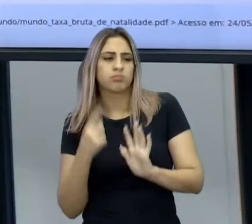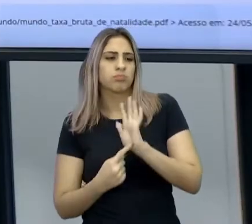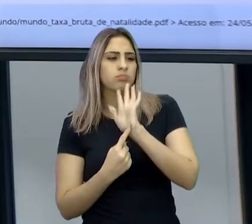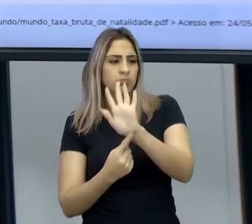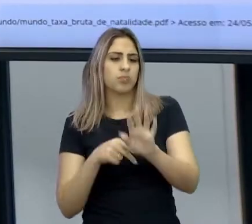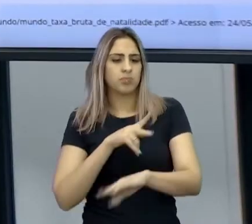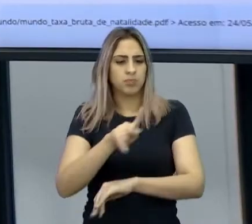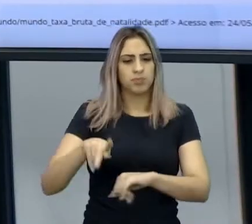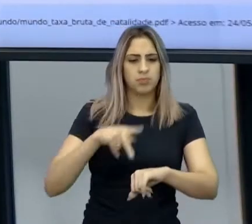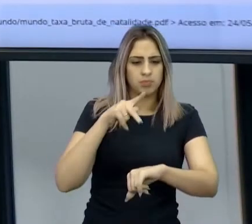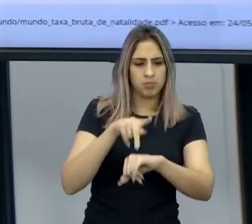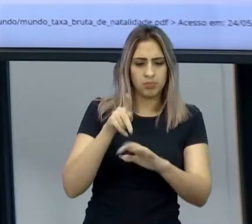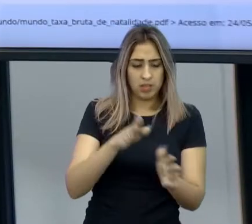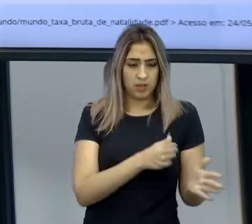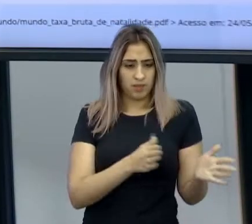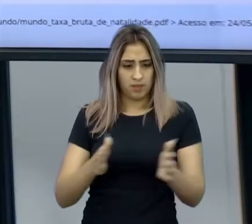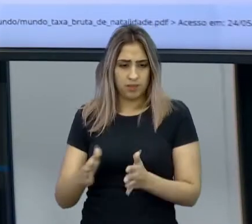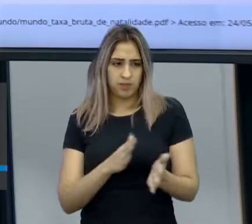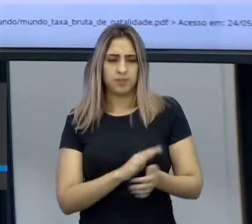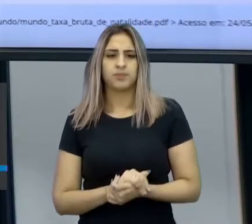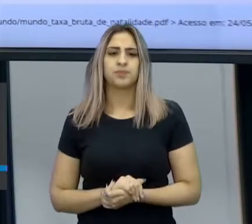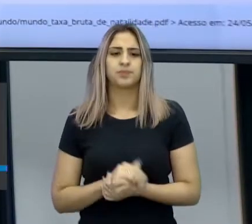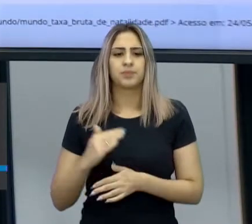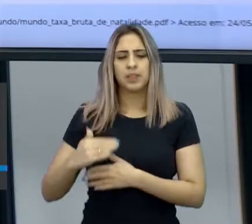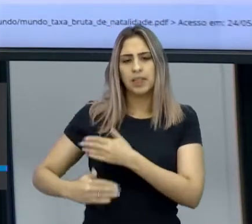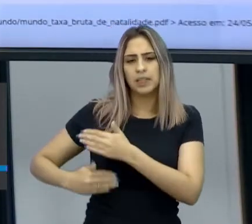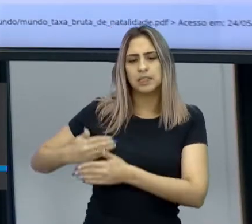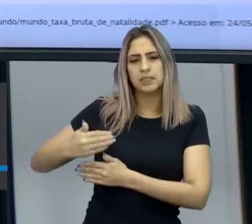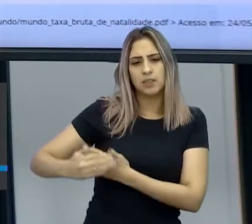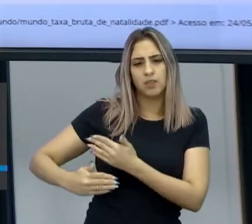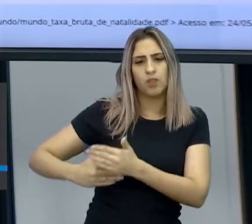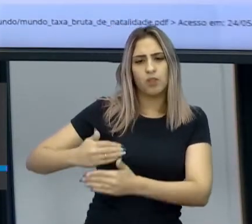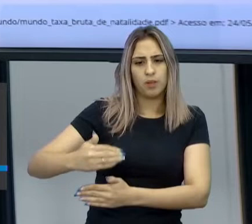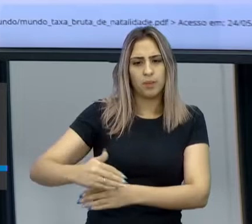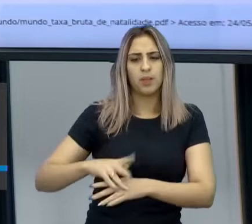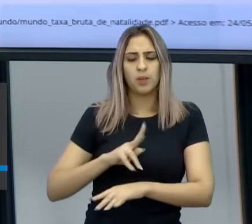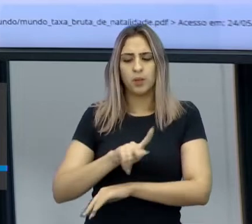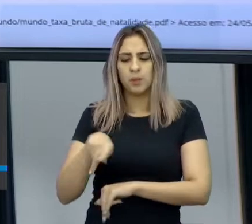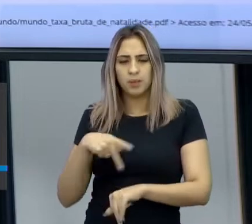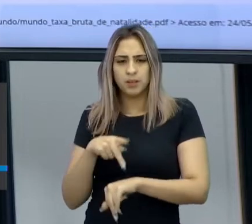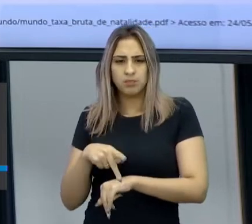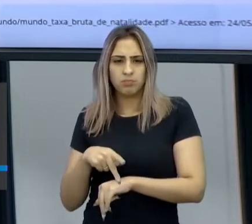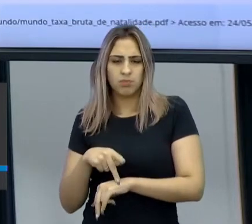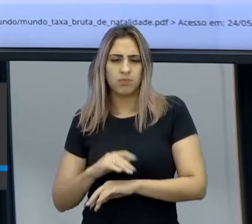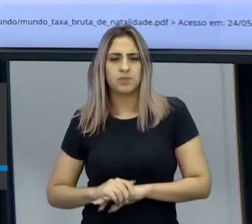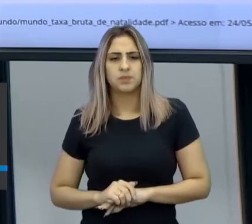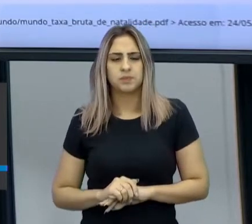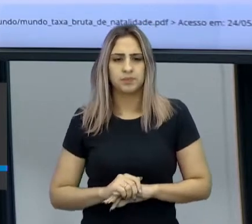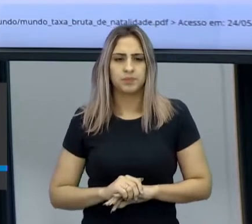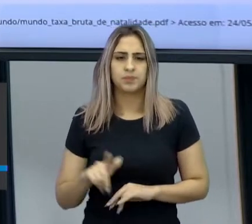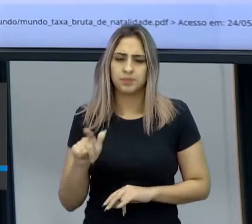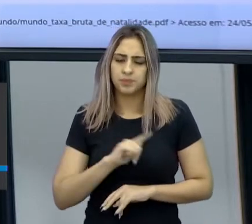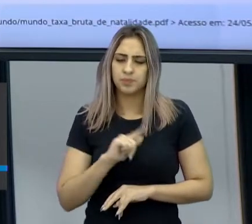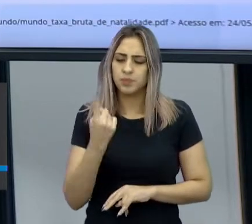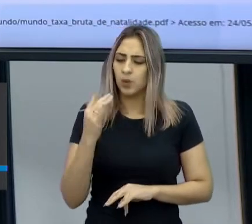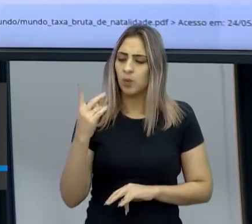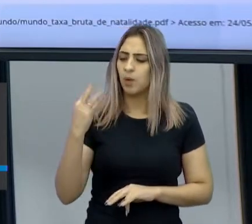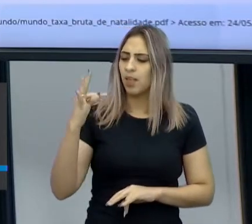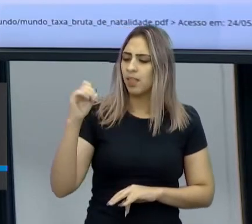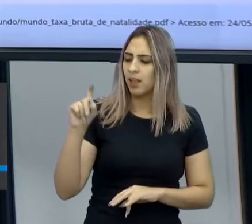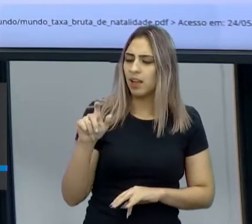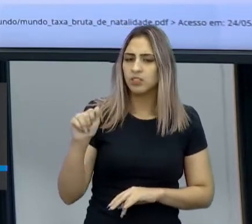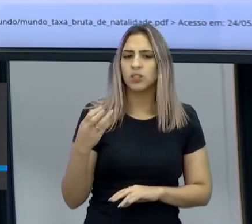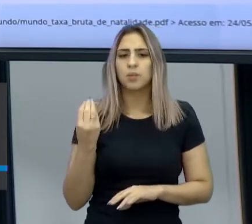países que estão nessa fase de desenvolvimento, né, ou países emergentes, ainda têm uma taxa de